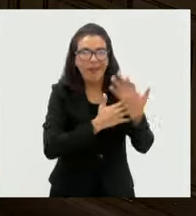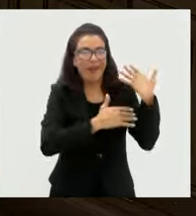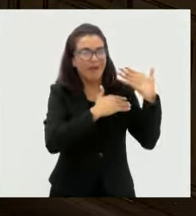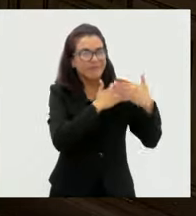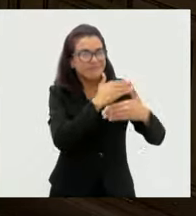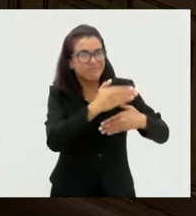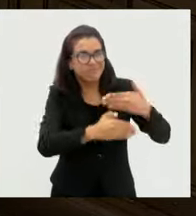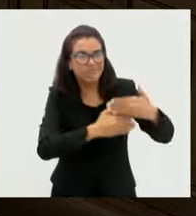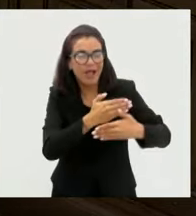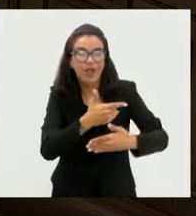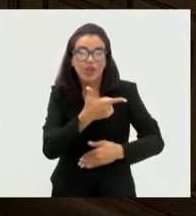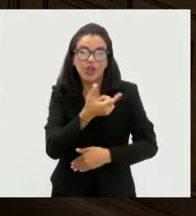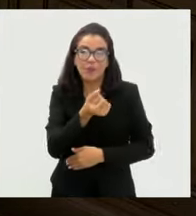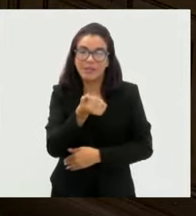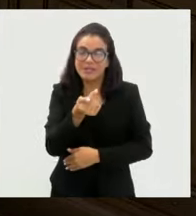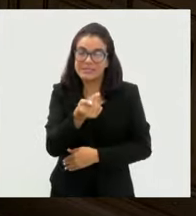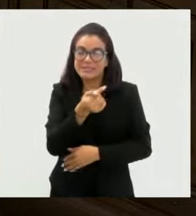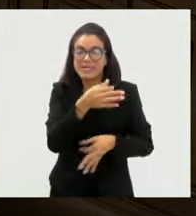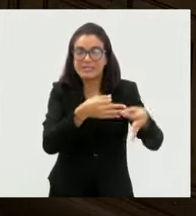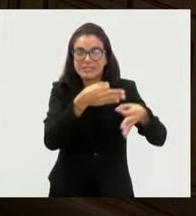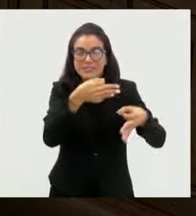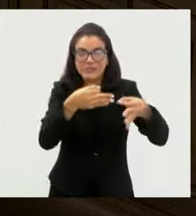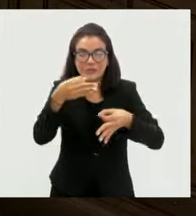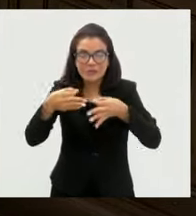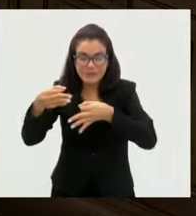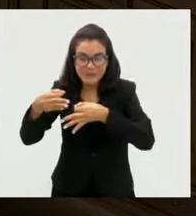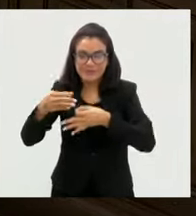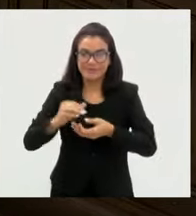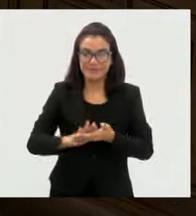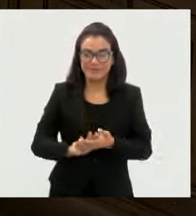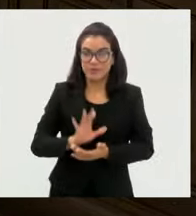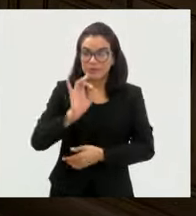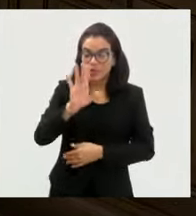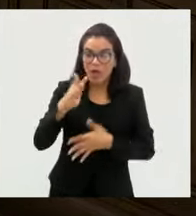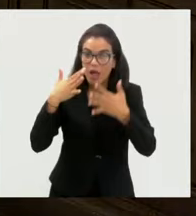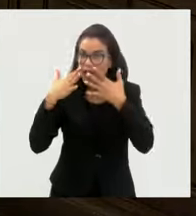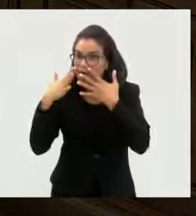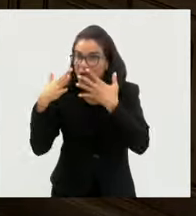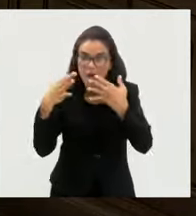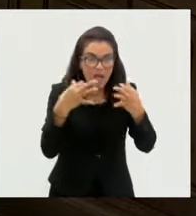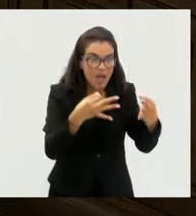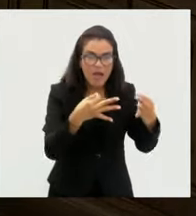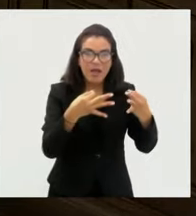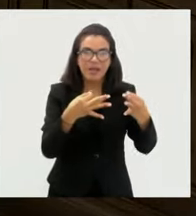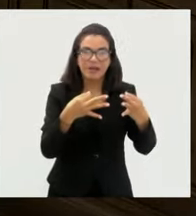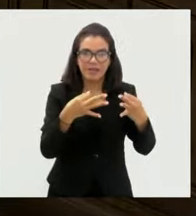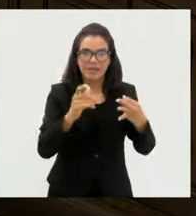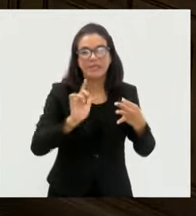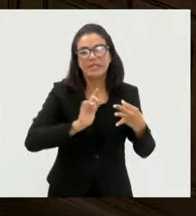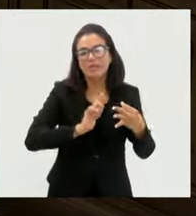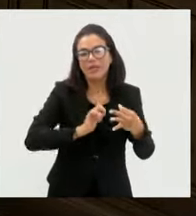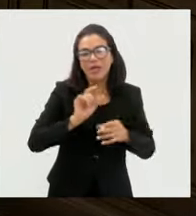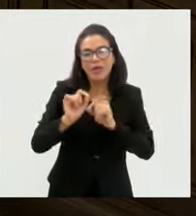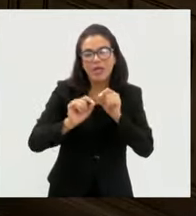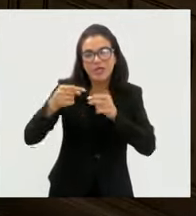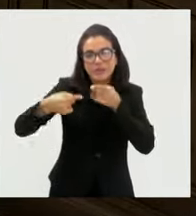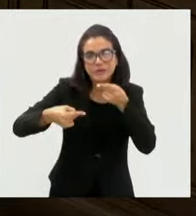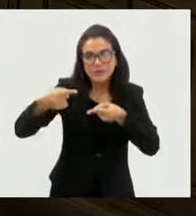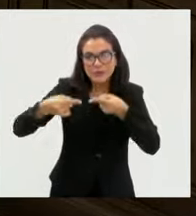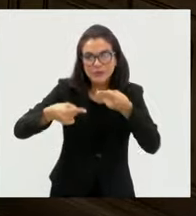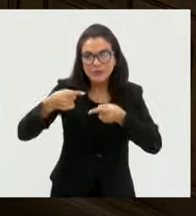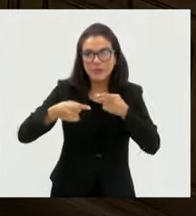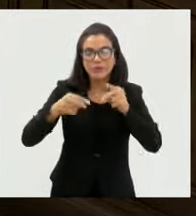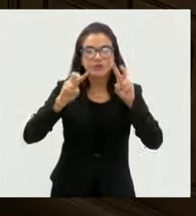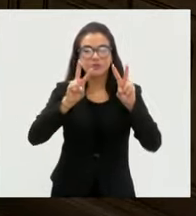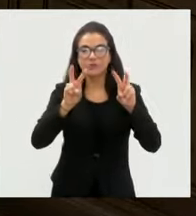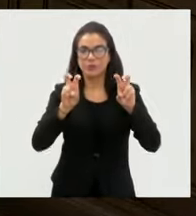esse projeto tramitando na Casa. Eu quero só chamar a atenção que daqui a pouco nós vamos estar discutindo as